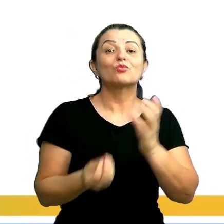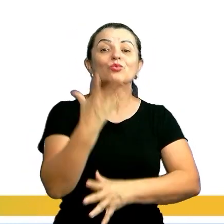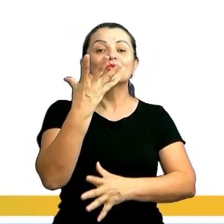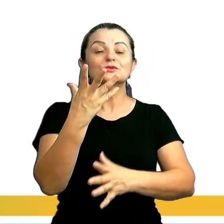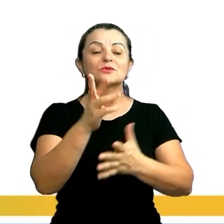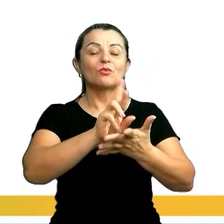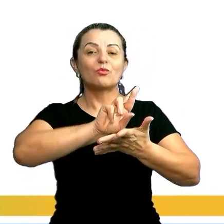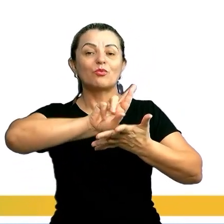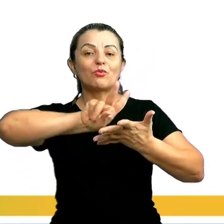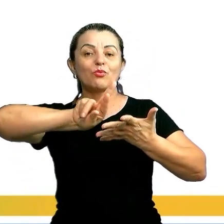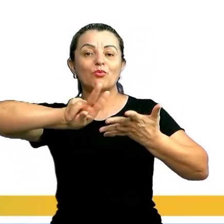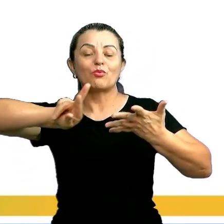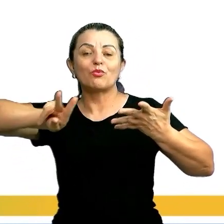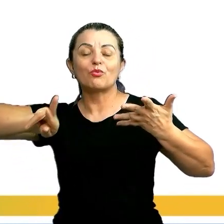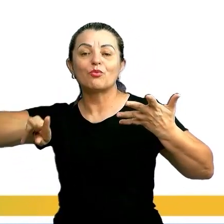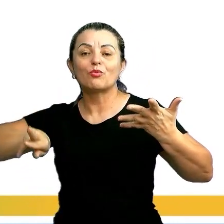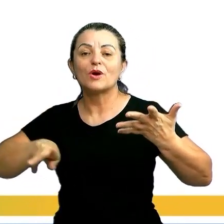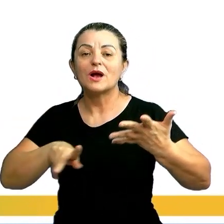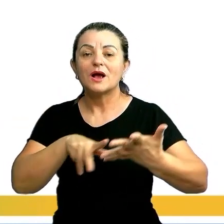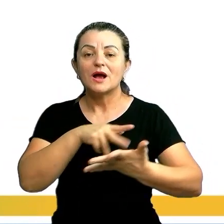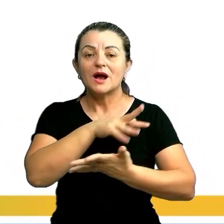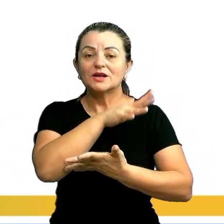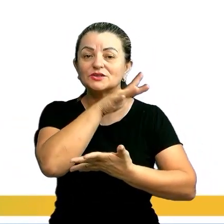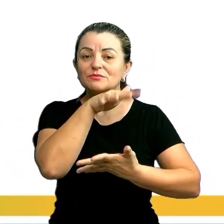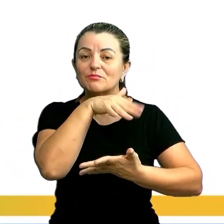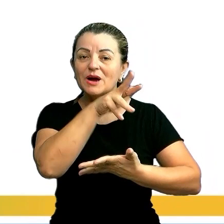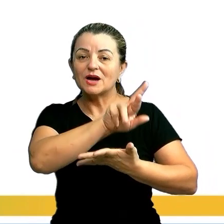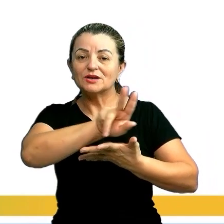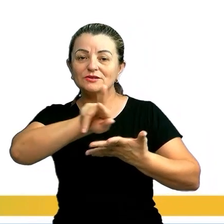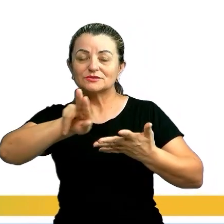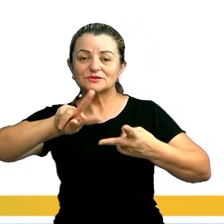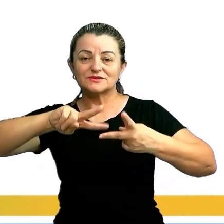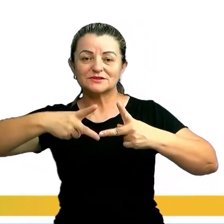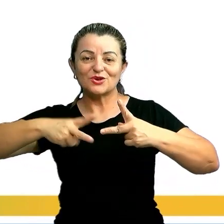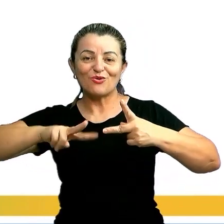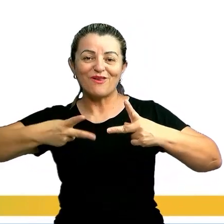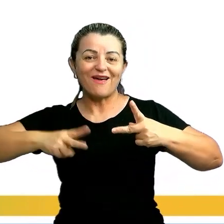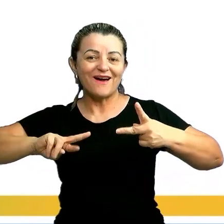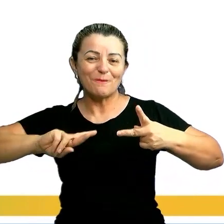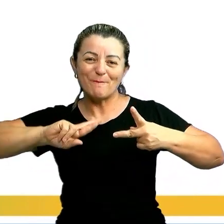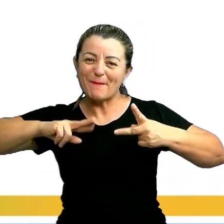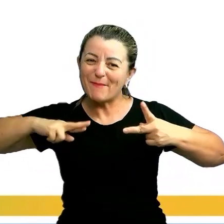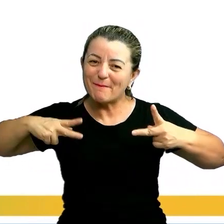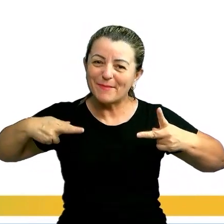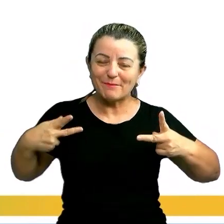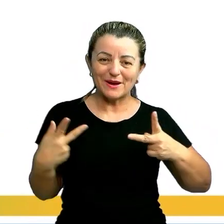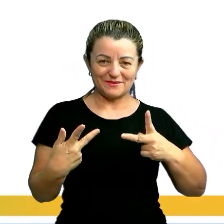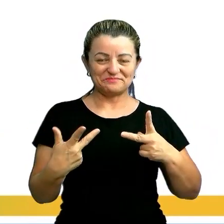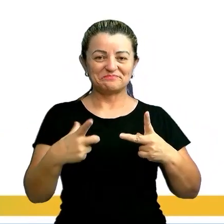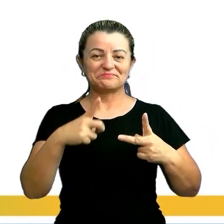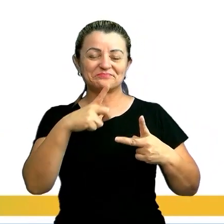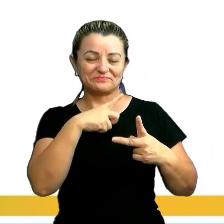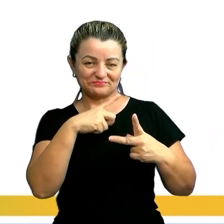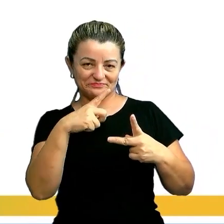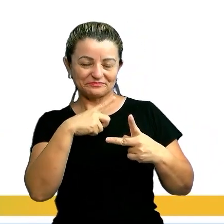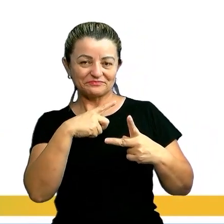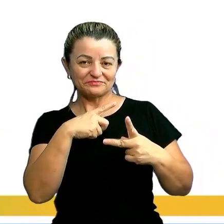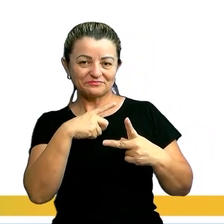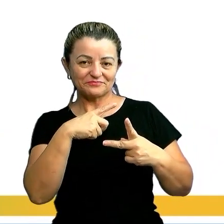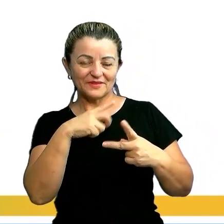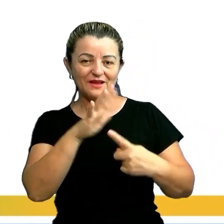multicelularidade, surgem animais multicelulares. Só que esses animais multicelulares,